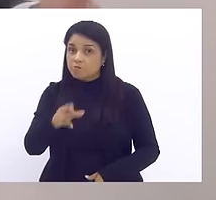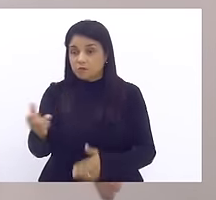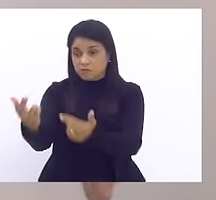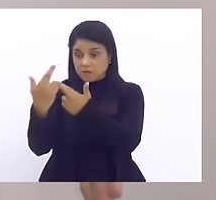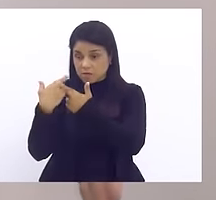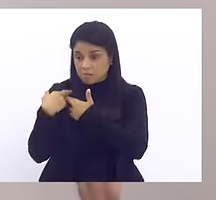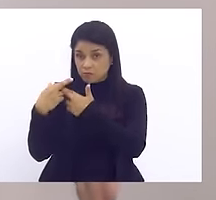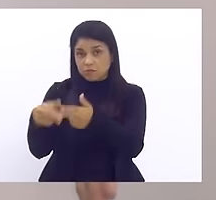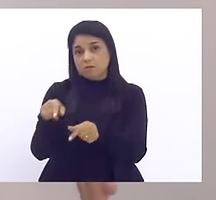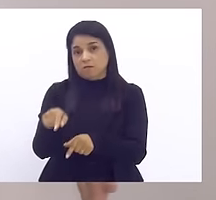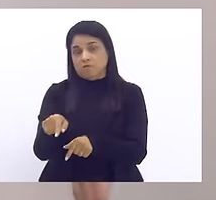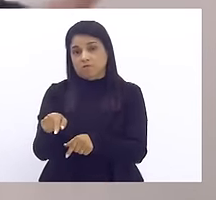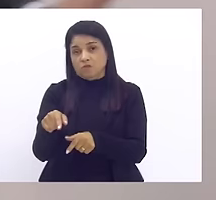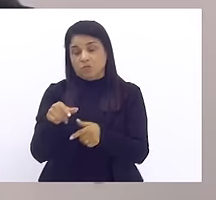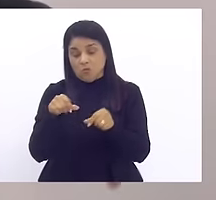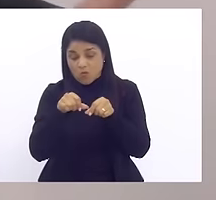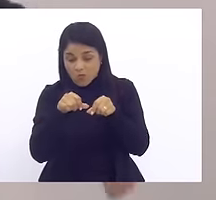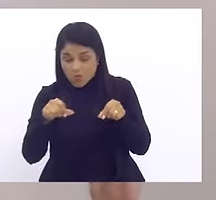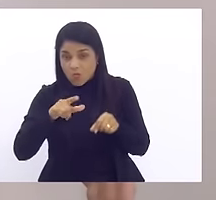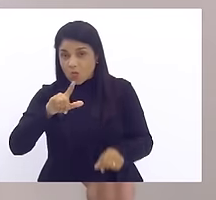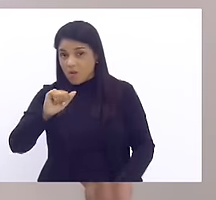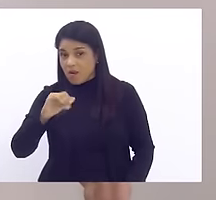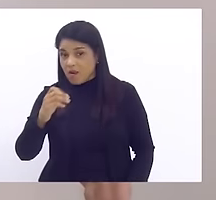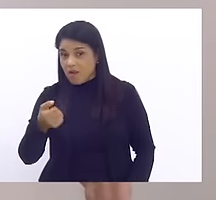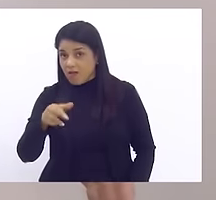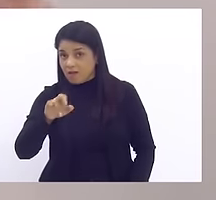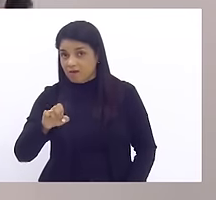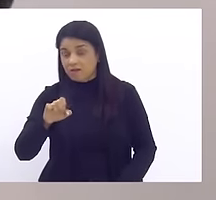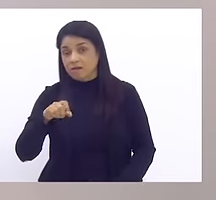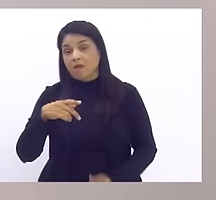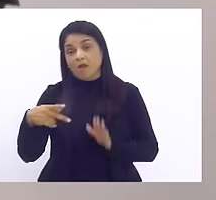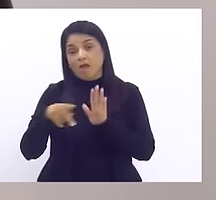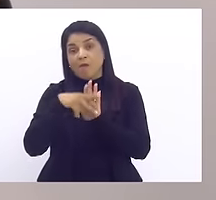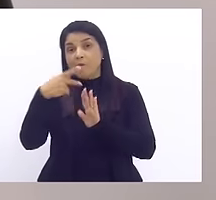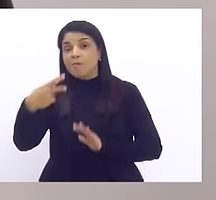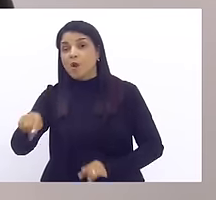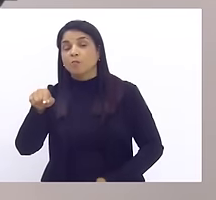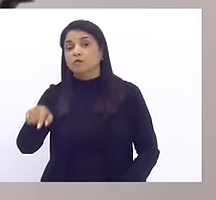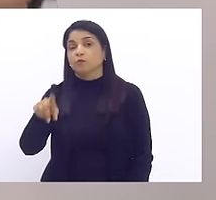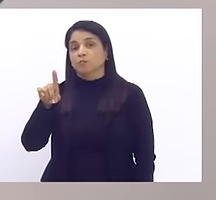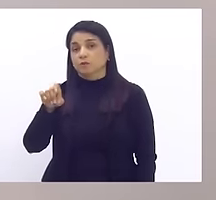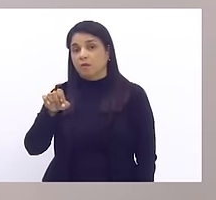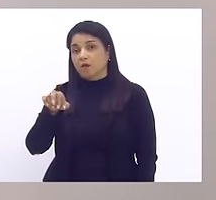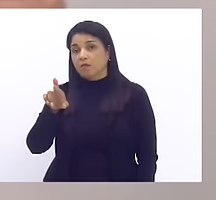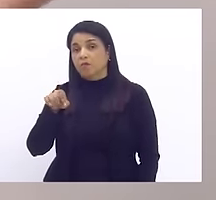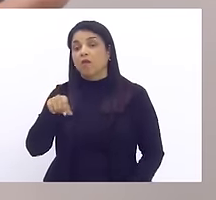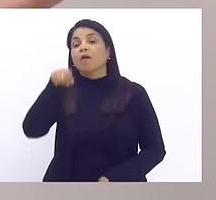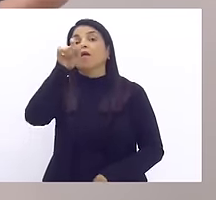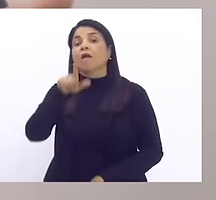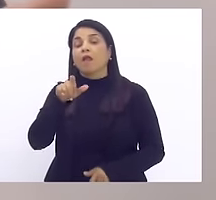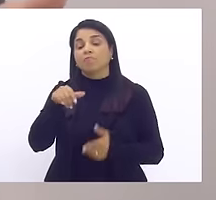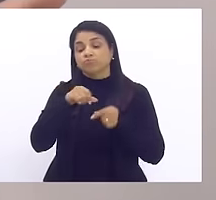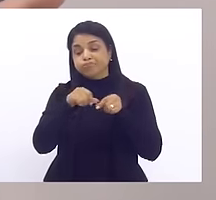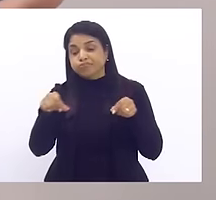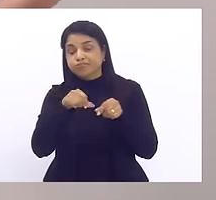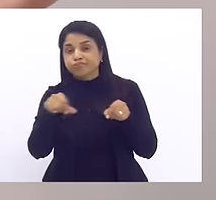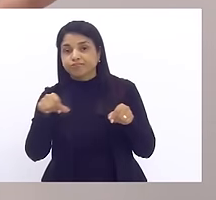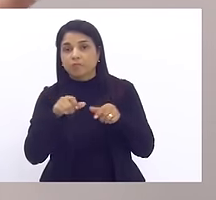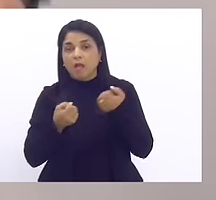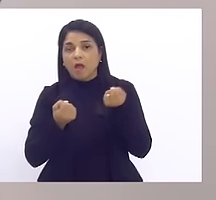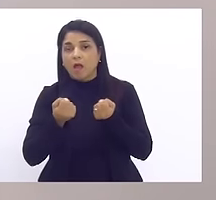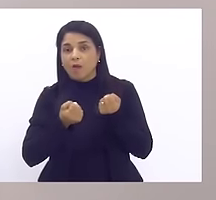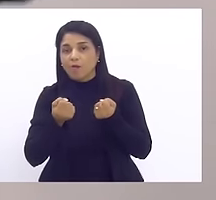si o lacre quem faz é o Detro então eu dou a resposta a senhora Quem deveria lacrar o carro dos outros